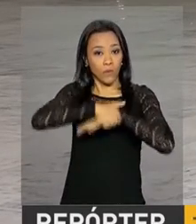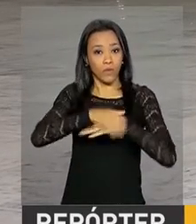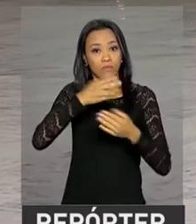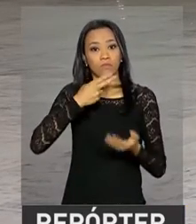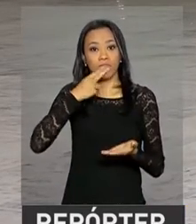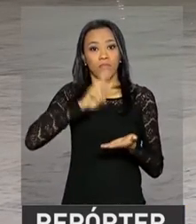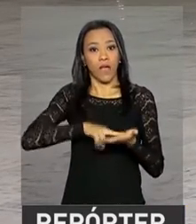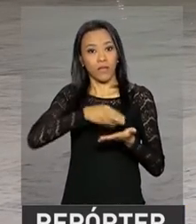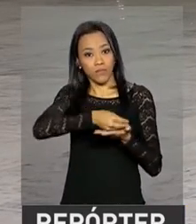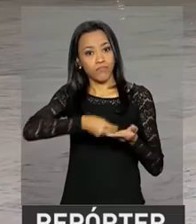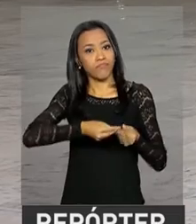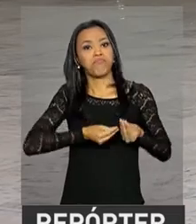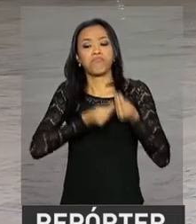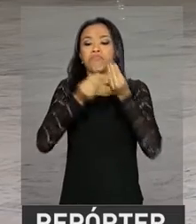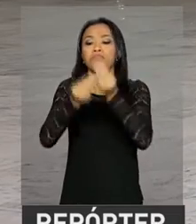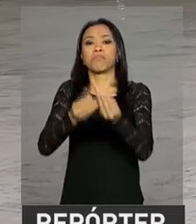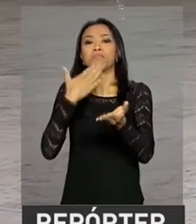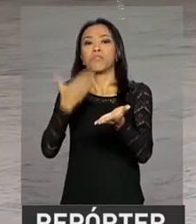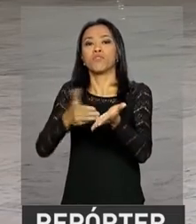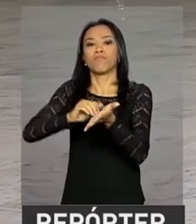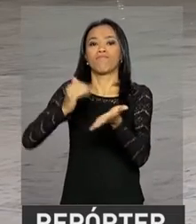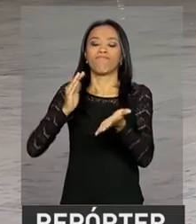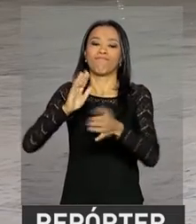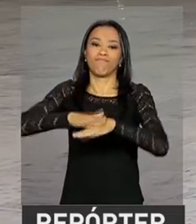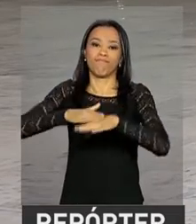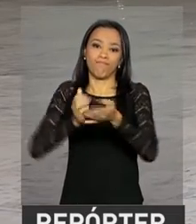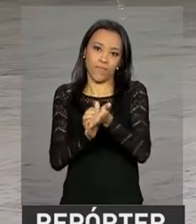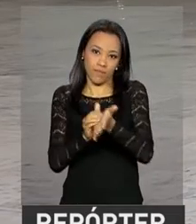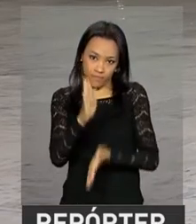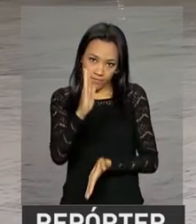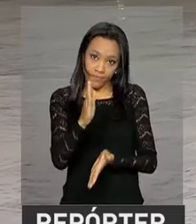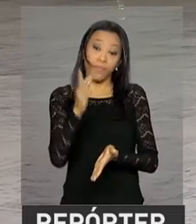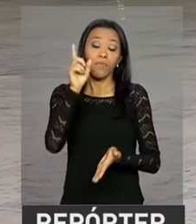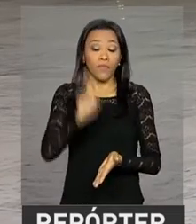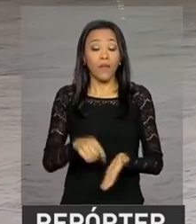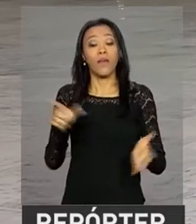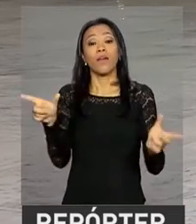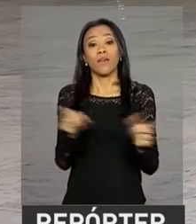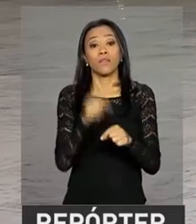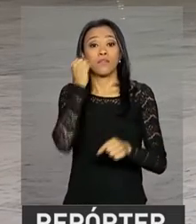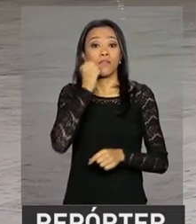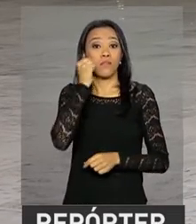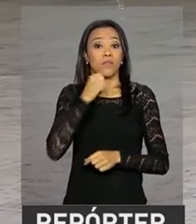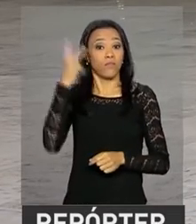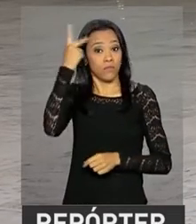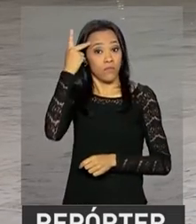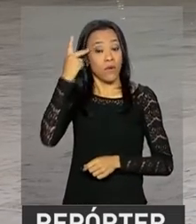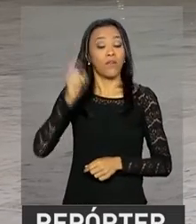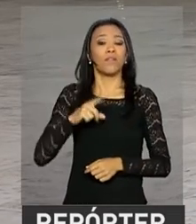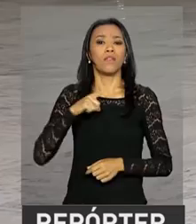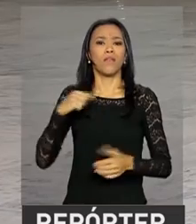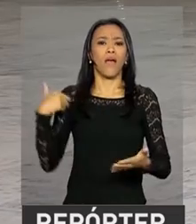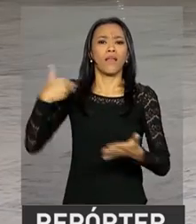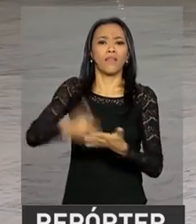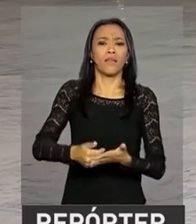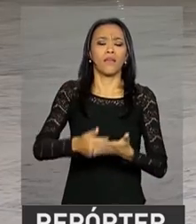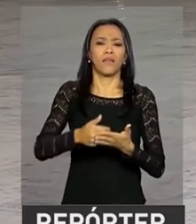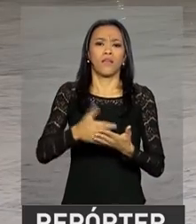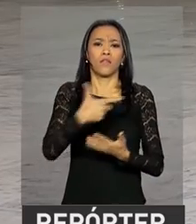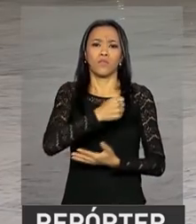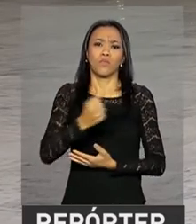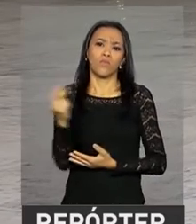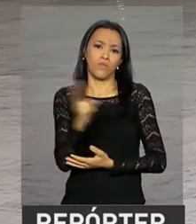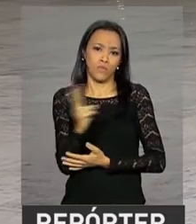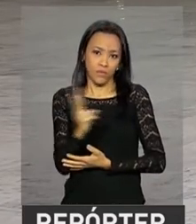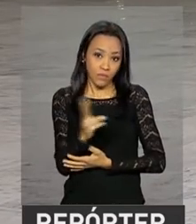temer a carta de renúncia ao cargo serra e senador pelo psdb de são paulo e tem mandato até 2022 ele havia se licenciado